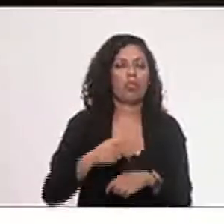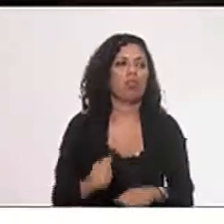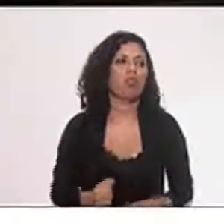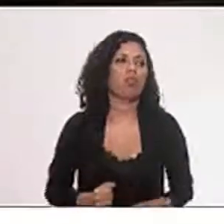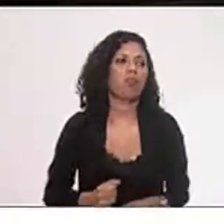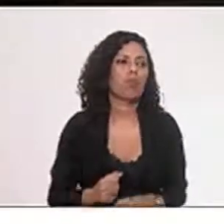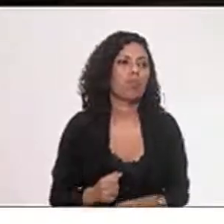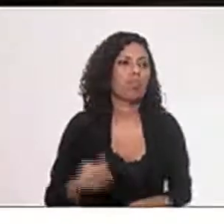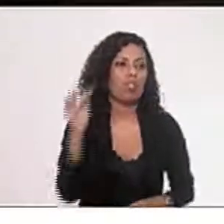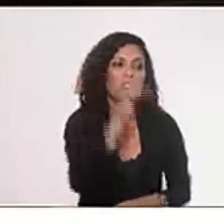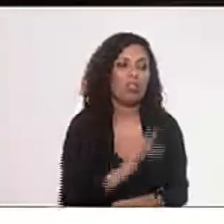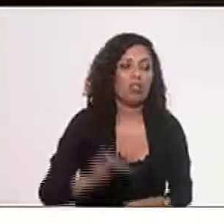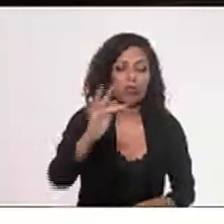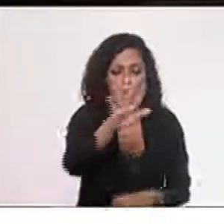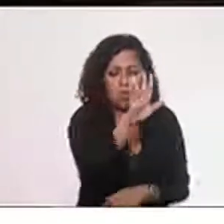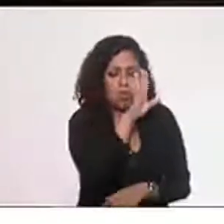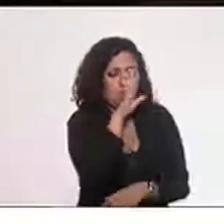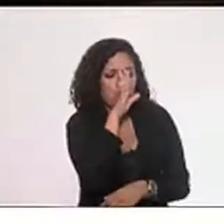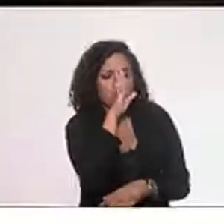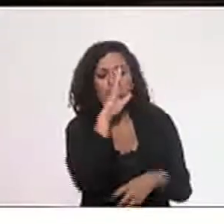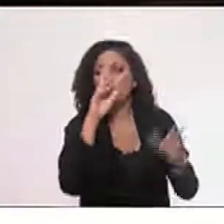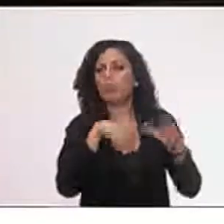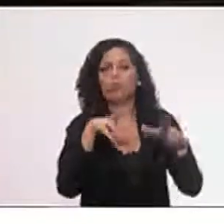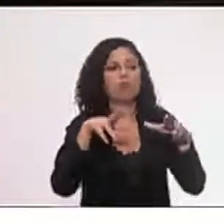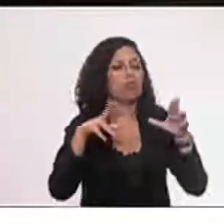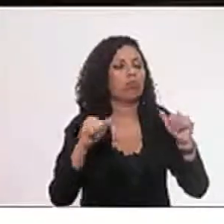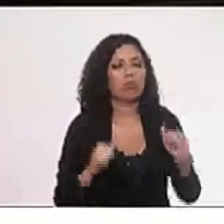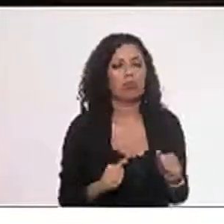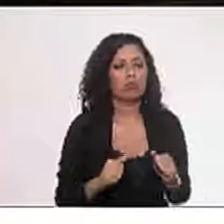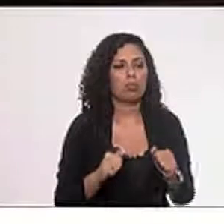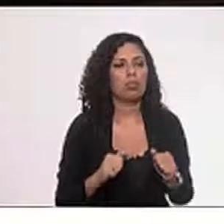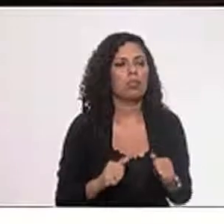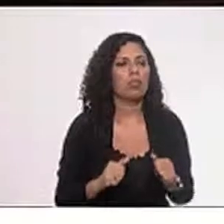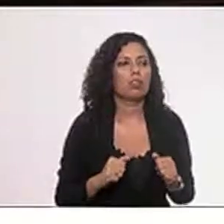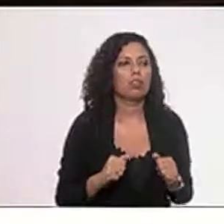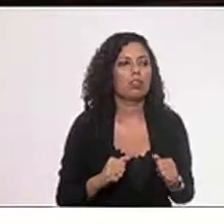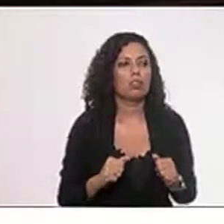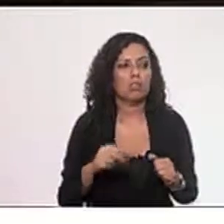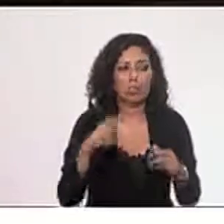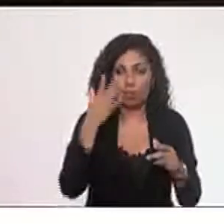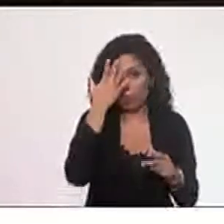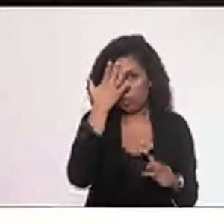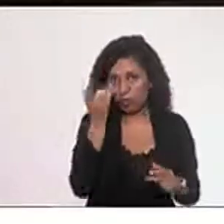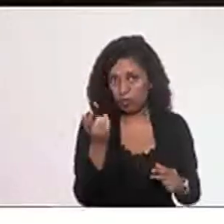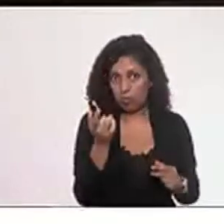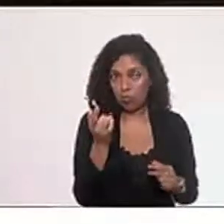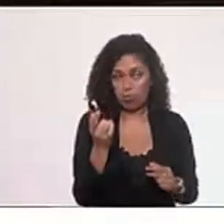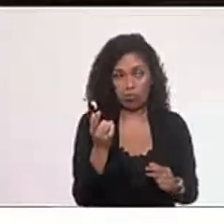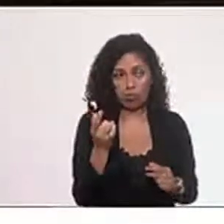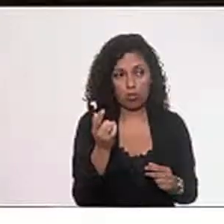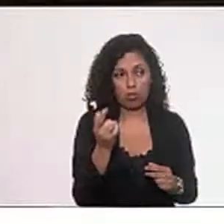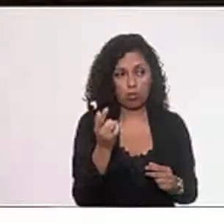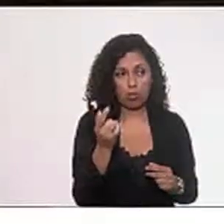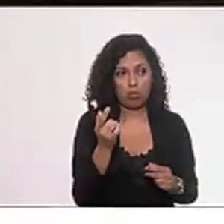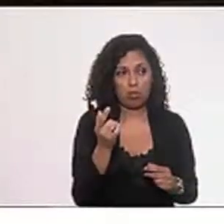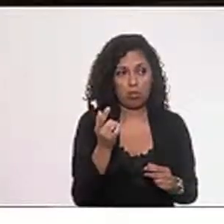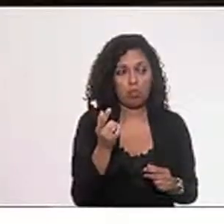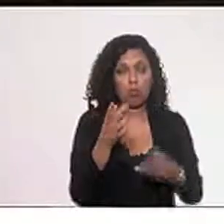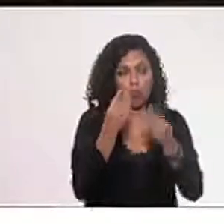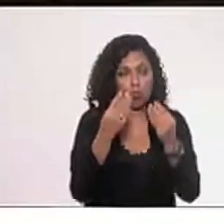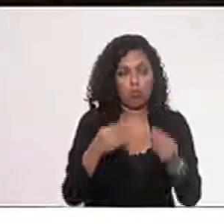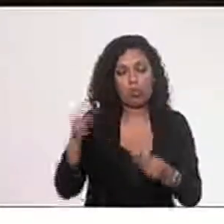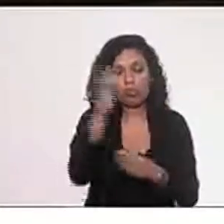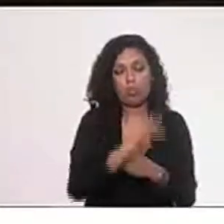universidades não vão se calar o deputado luiz paulo corrêa da rocha e é por isso que amanhã grande parte delas